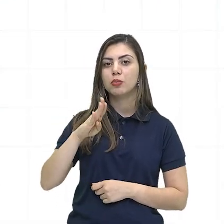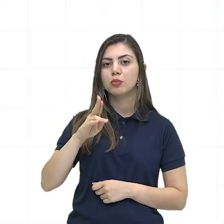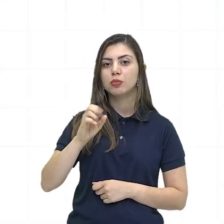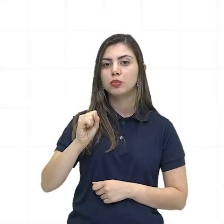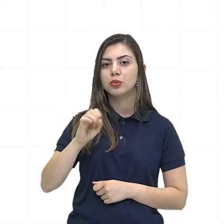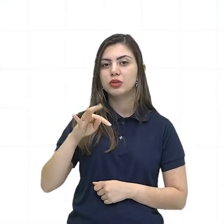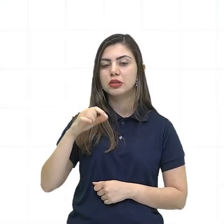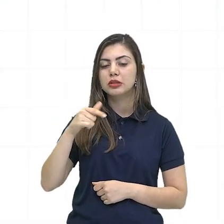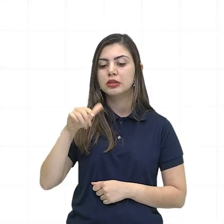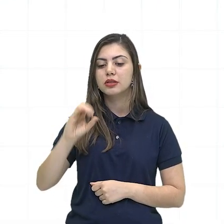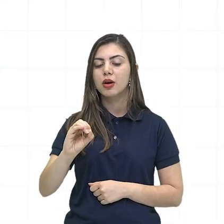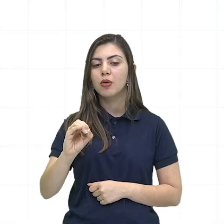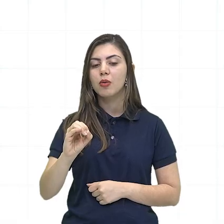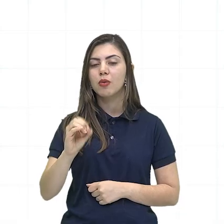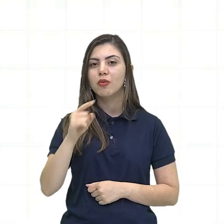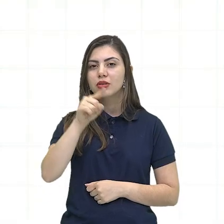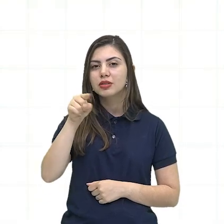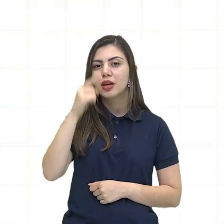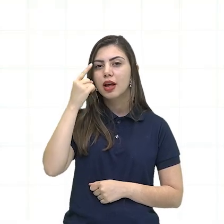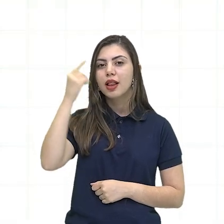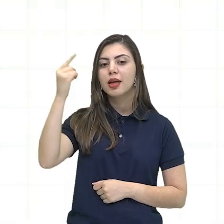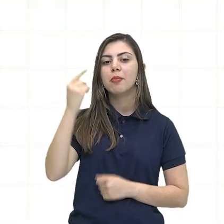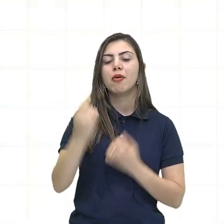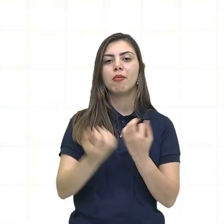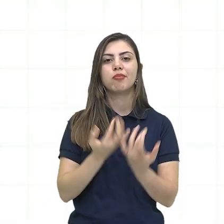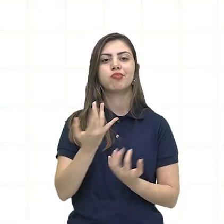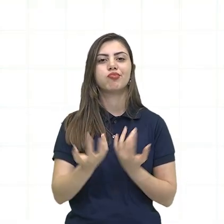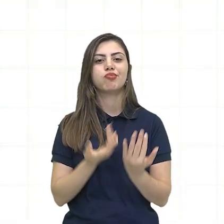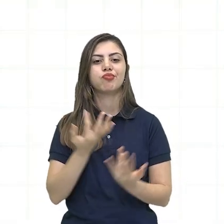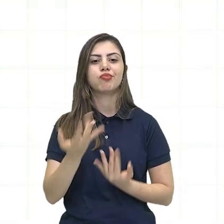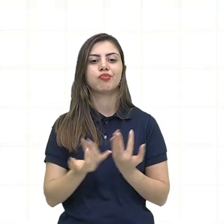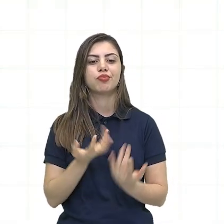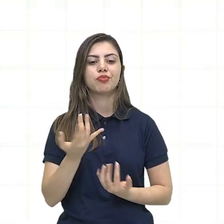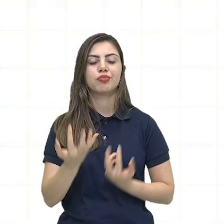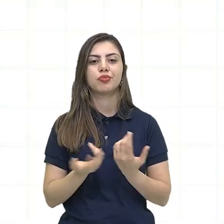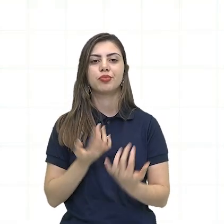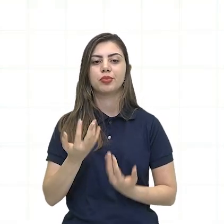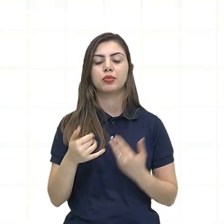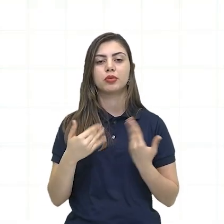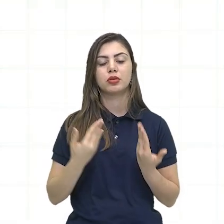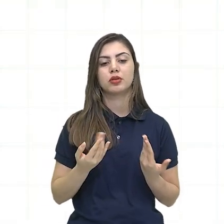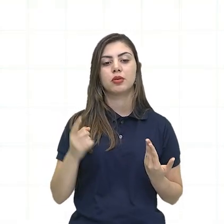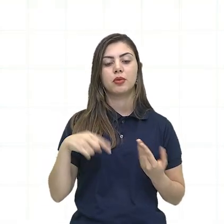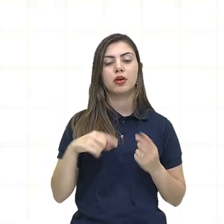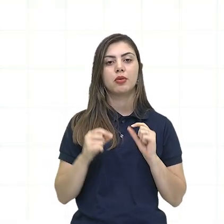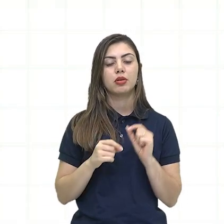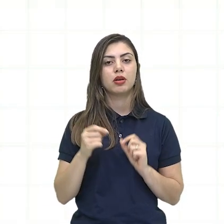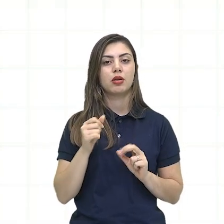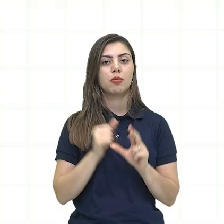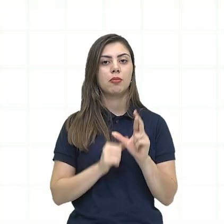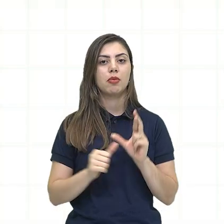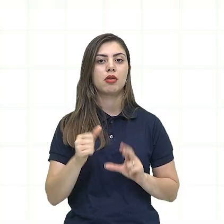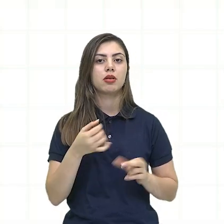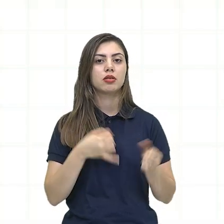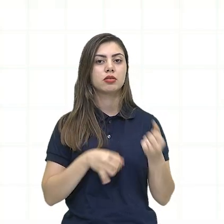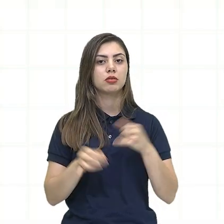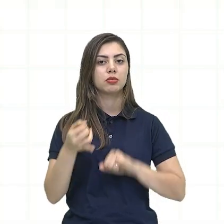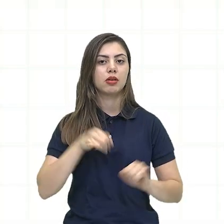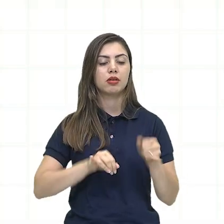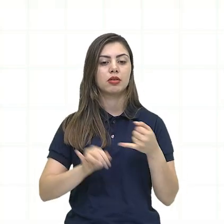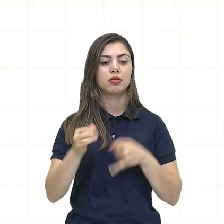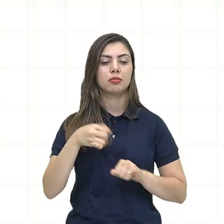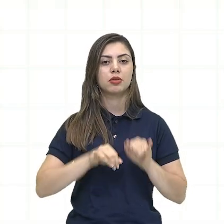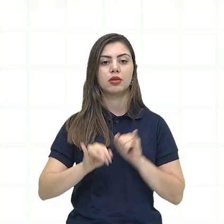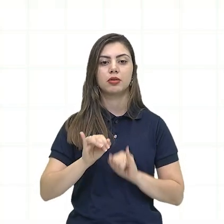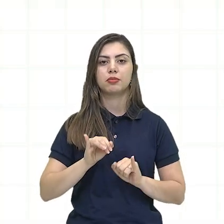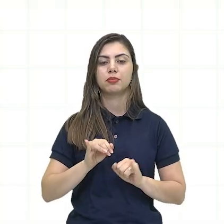queima, certo? Então, nós vamos ter aqui essa reação química, né? E